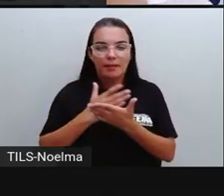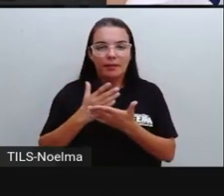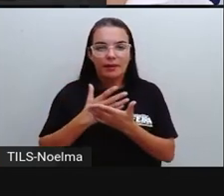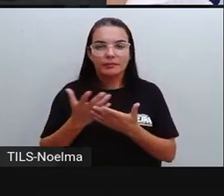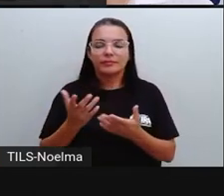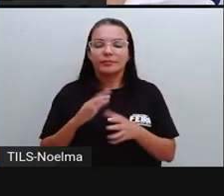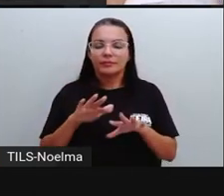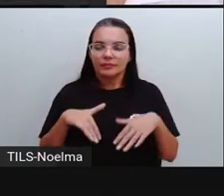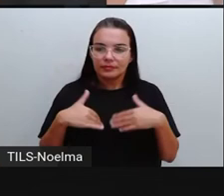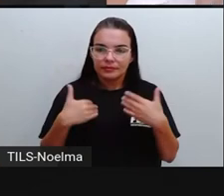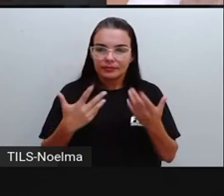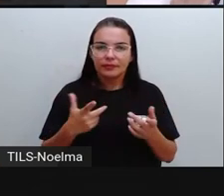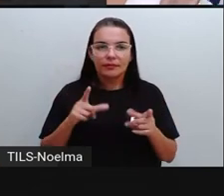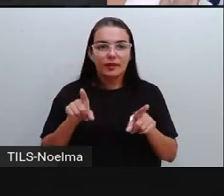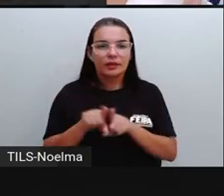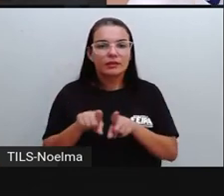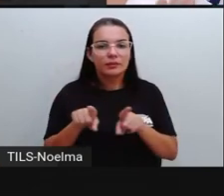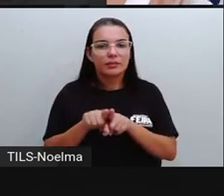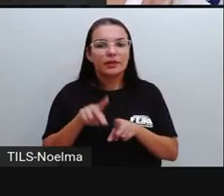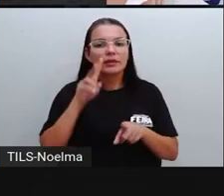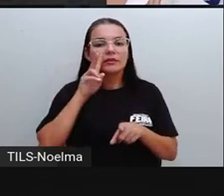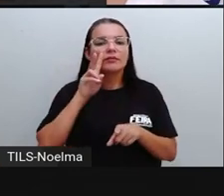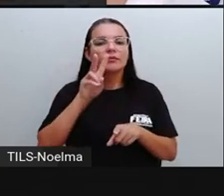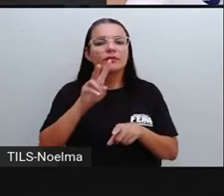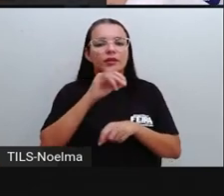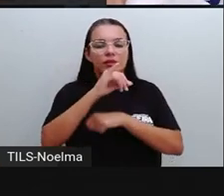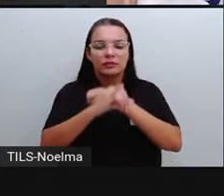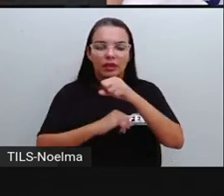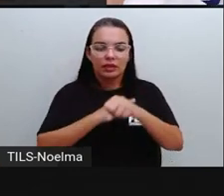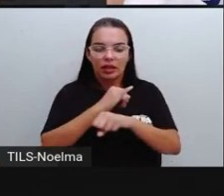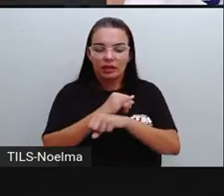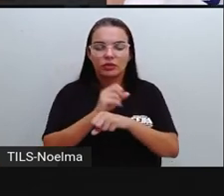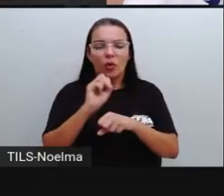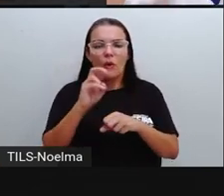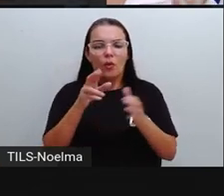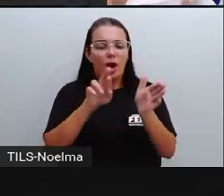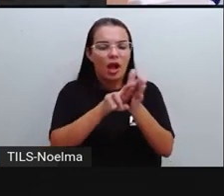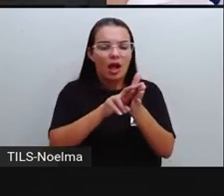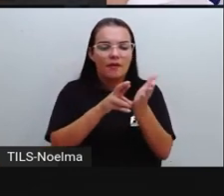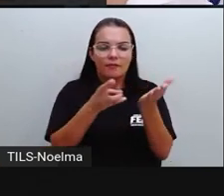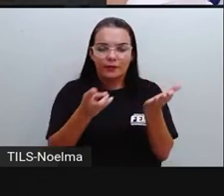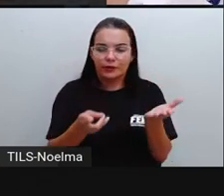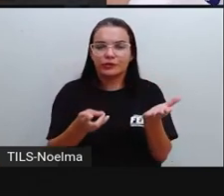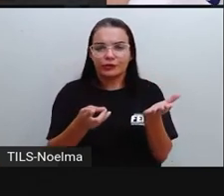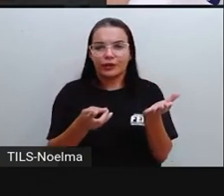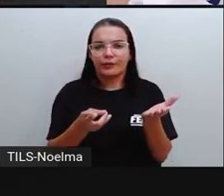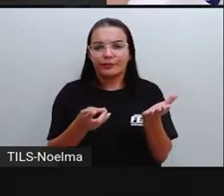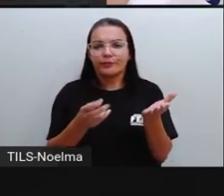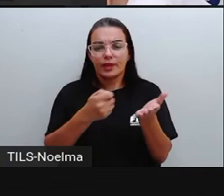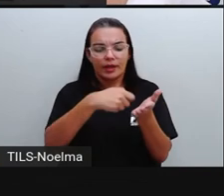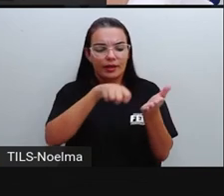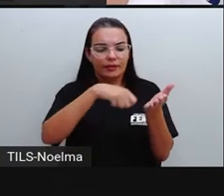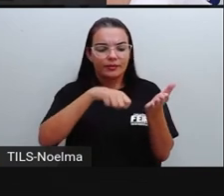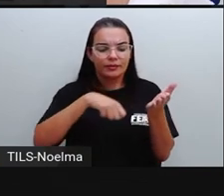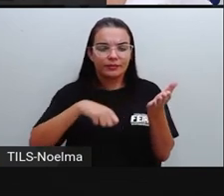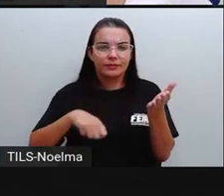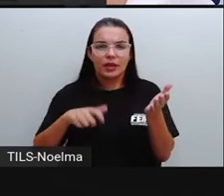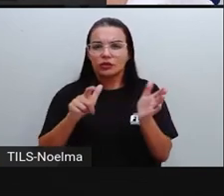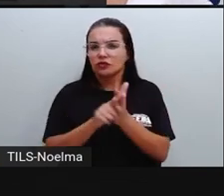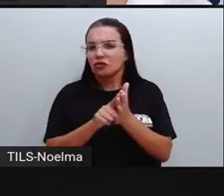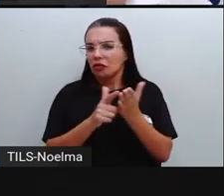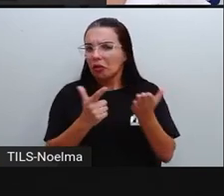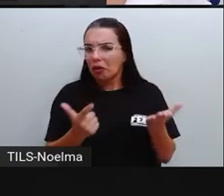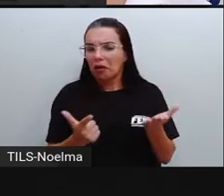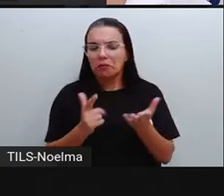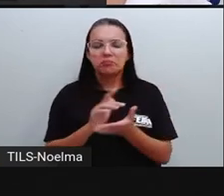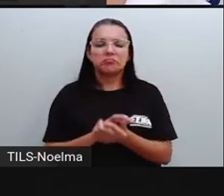programa, tá? Ou você já viu escrito na revista, ou você já viu escrito ali impresso no